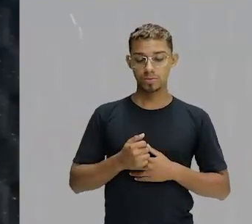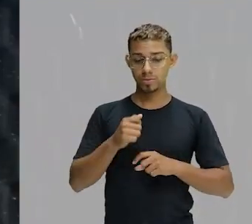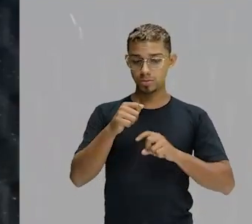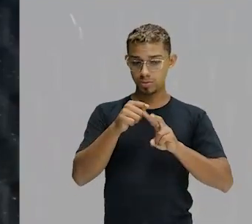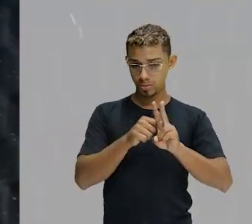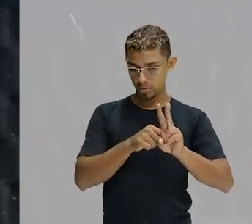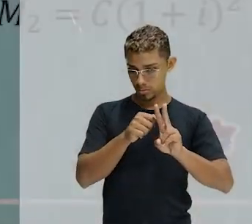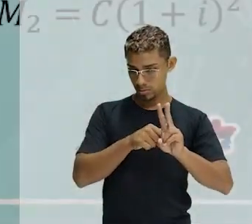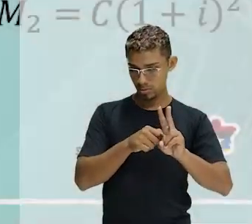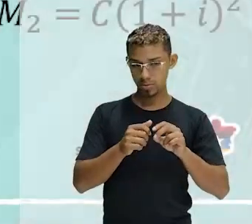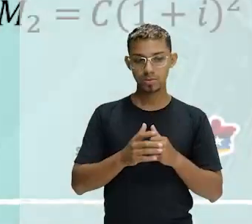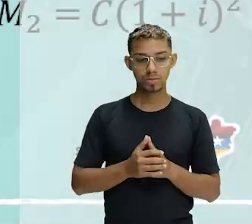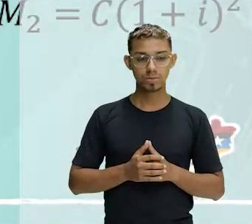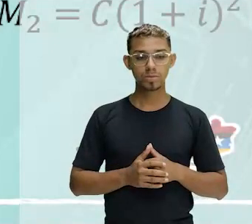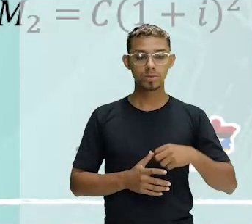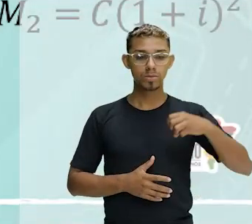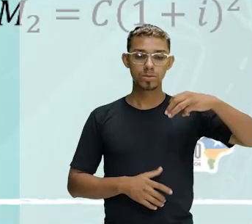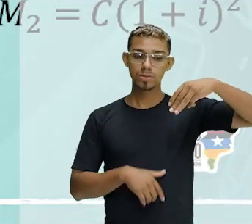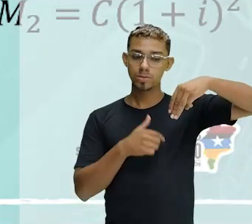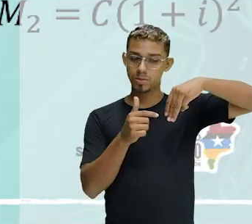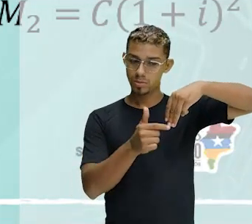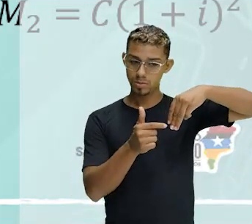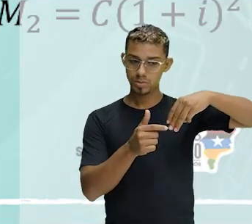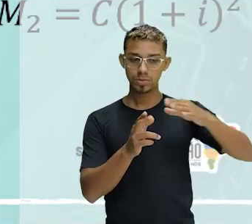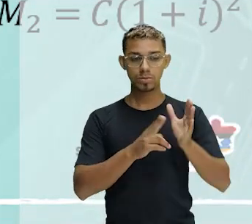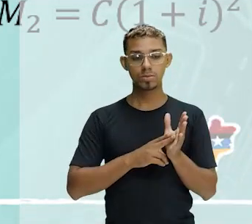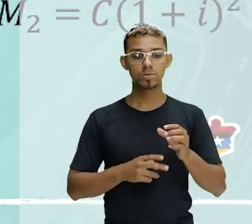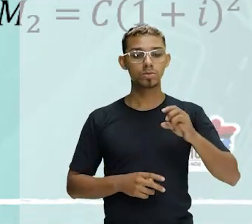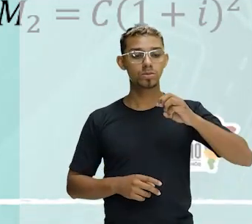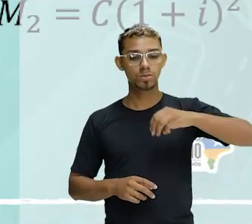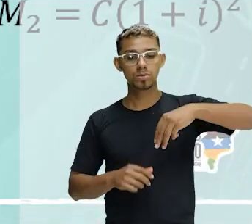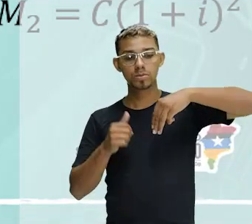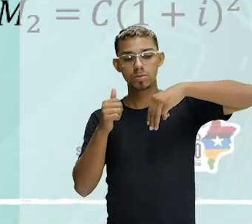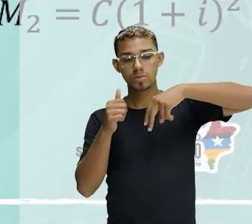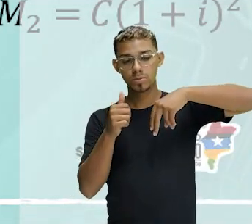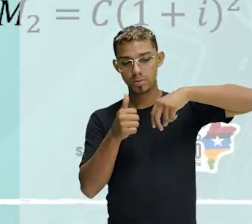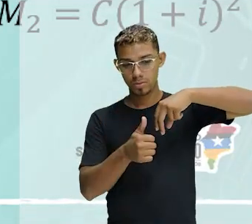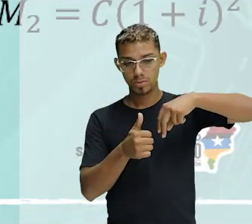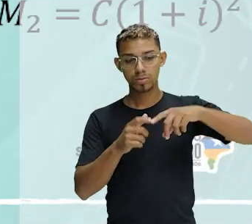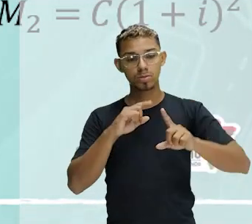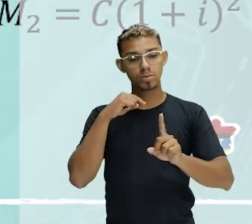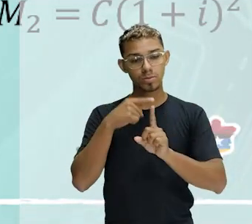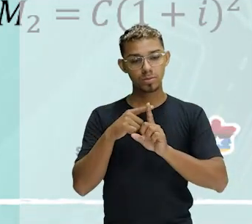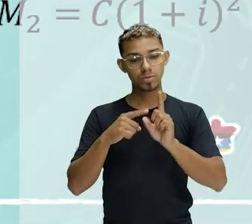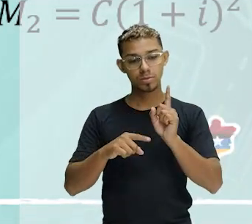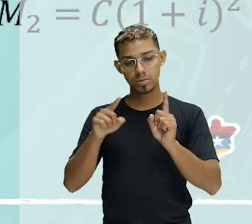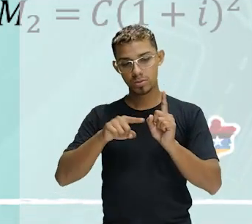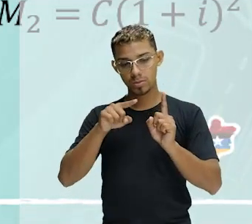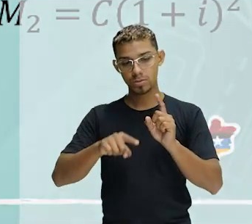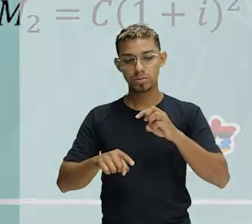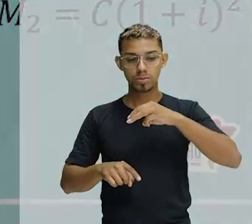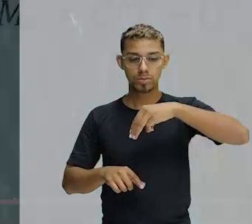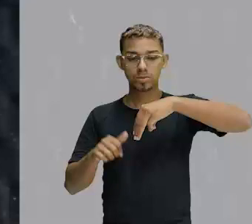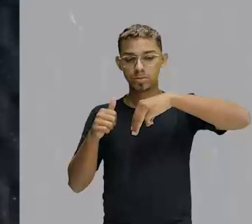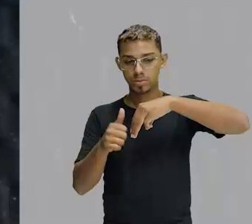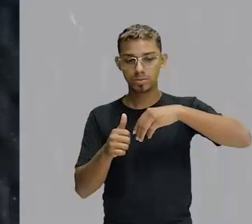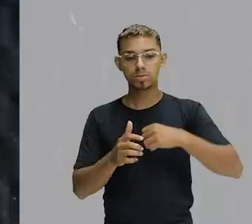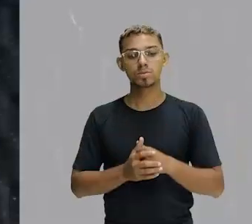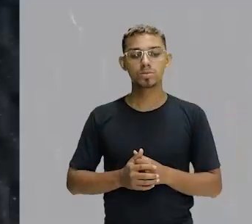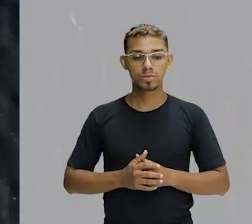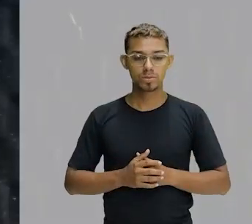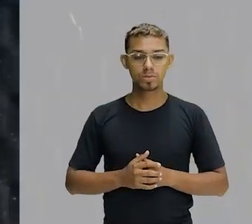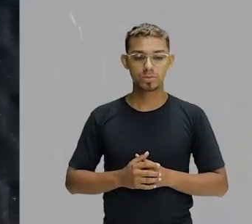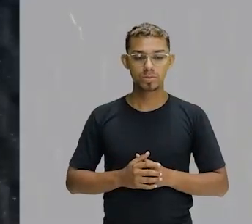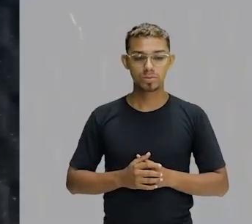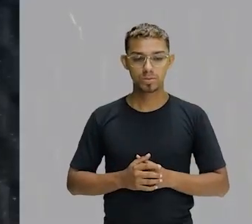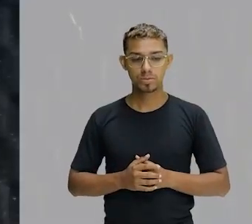nós temos montante 2, vai ser o montante 1 vezes a taxa vezes o montante 1. Desculpa, montante 1